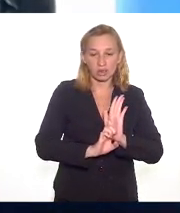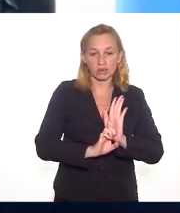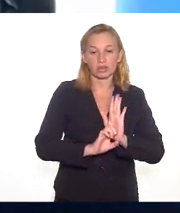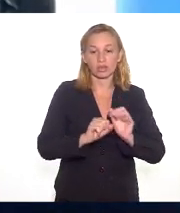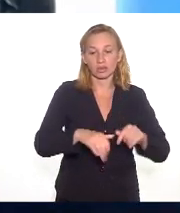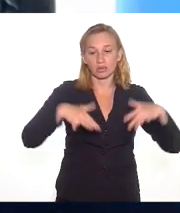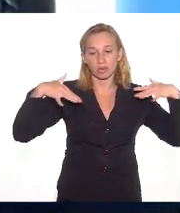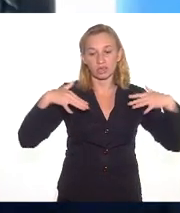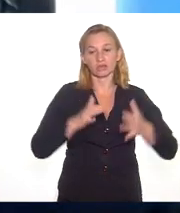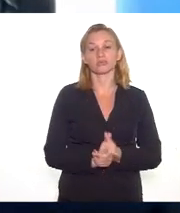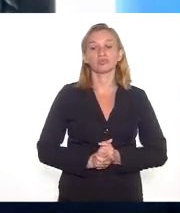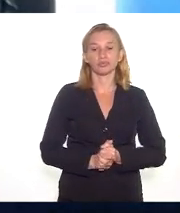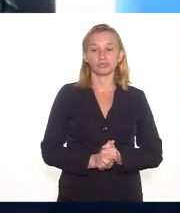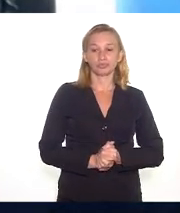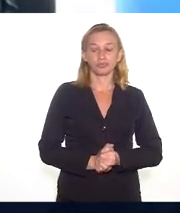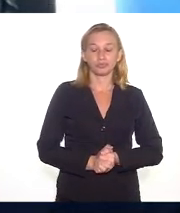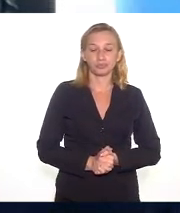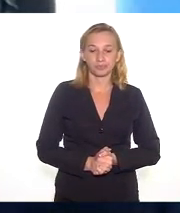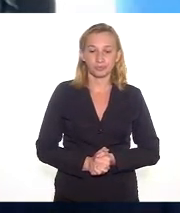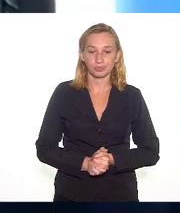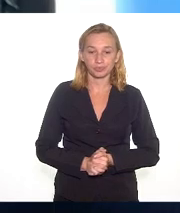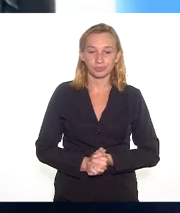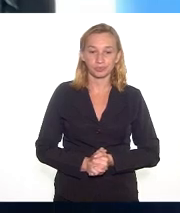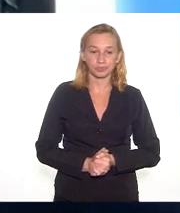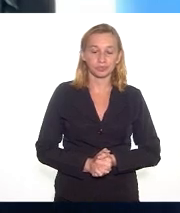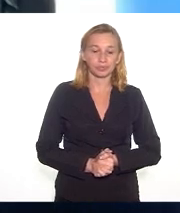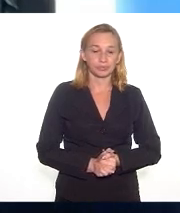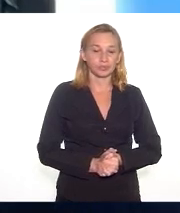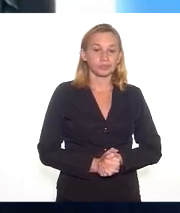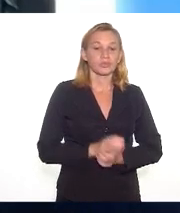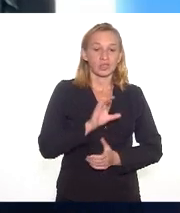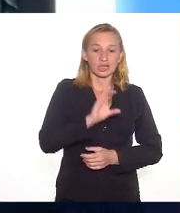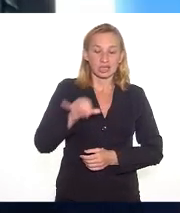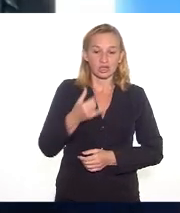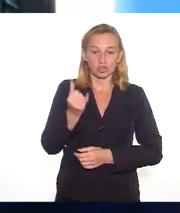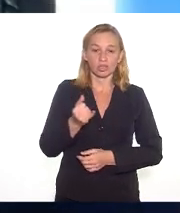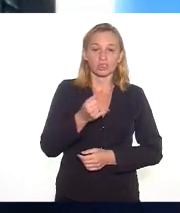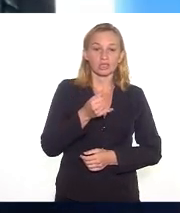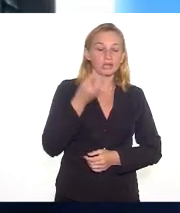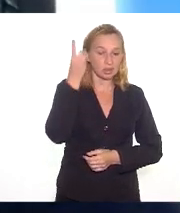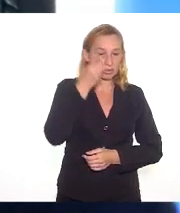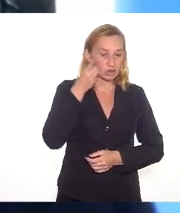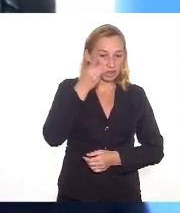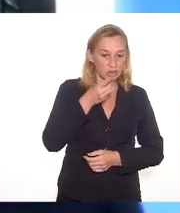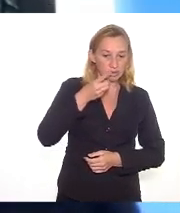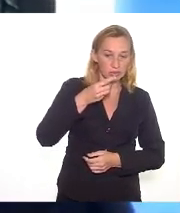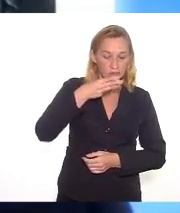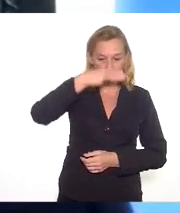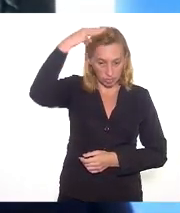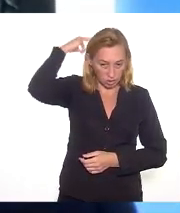A emenda de plenário. Para emitir parecer pela CCJ, deputado Márcio Pacheco.